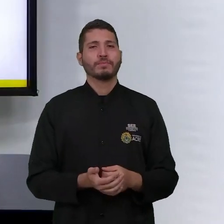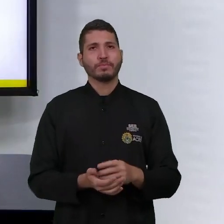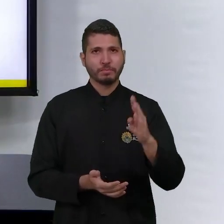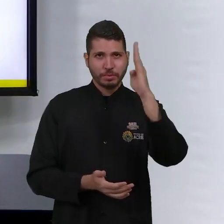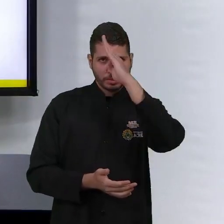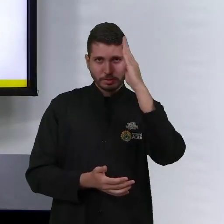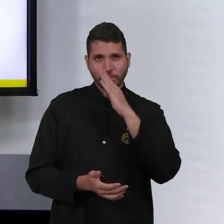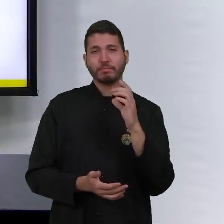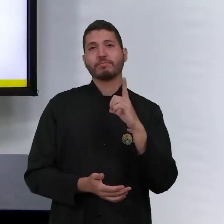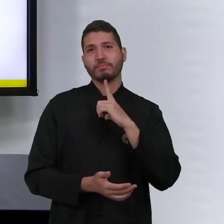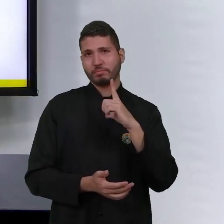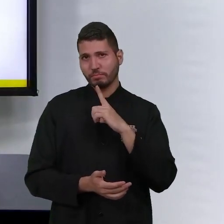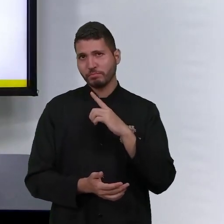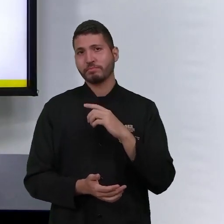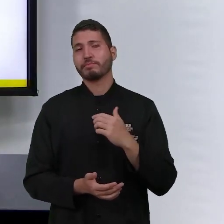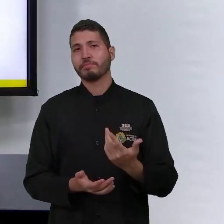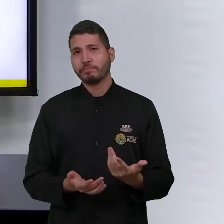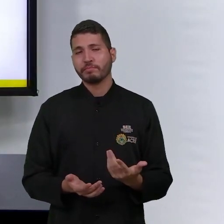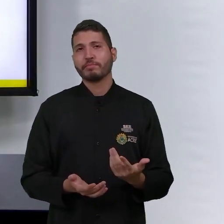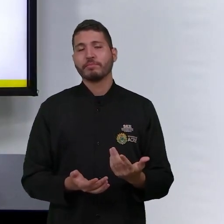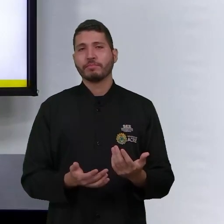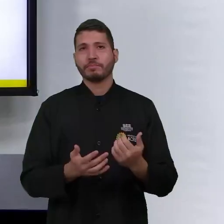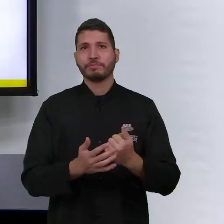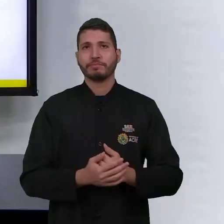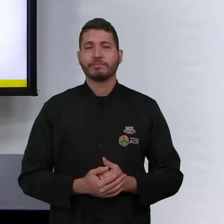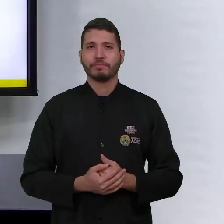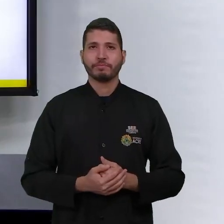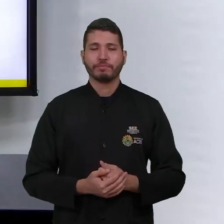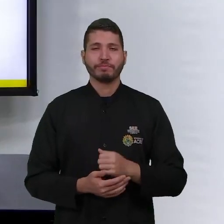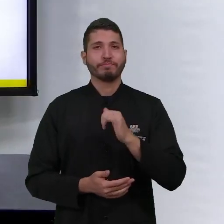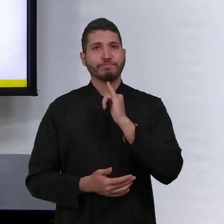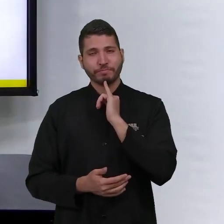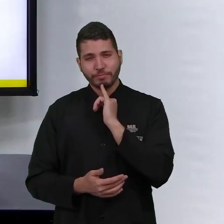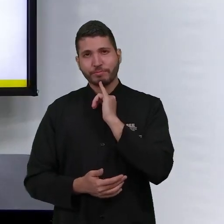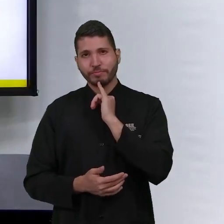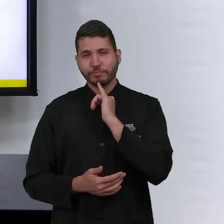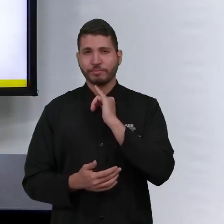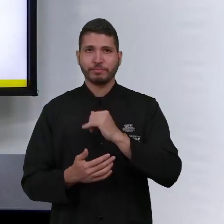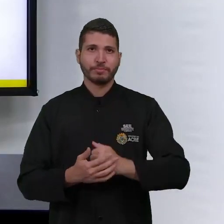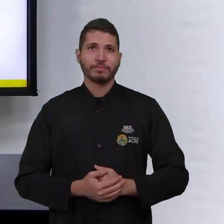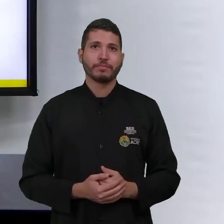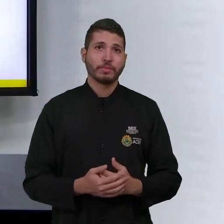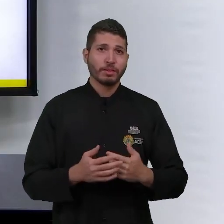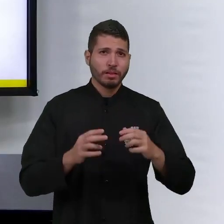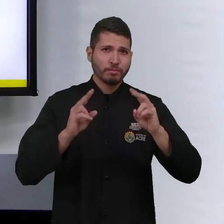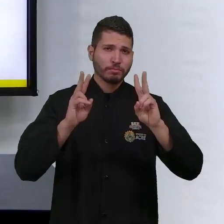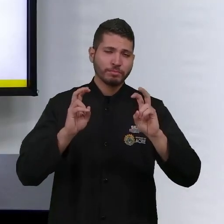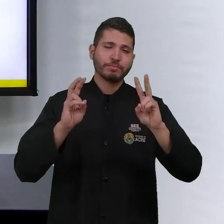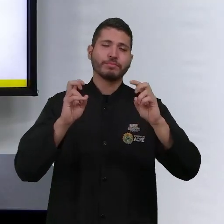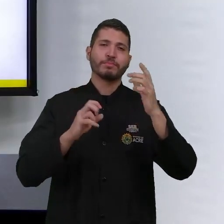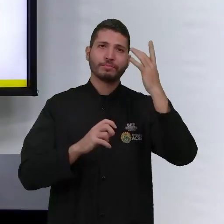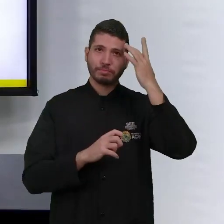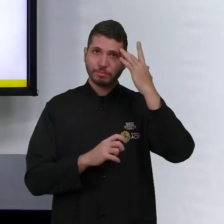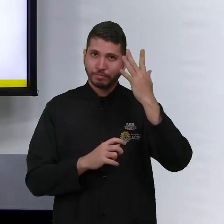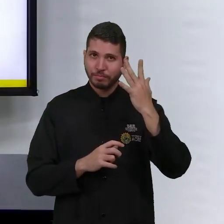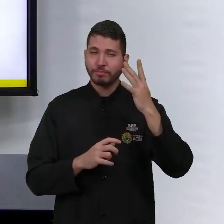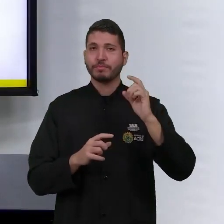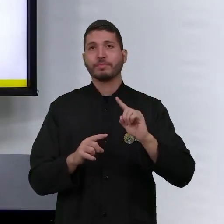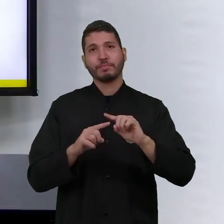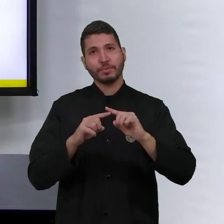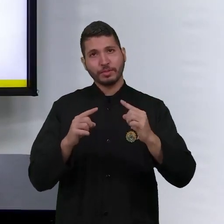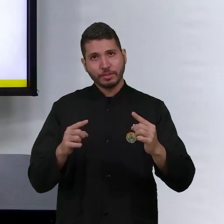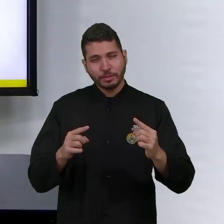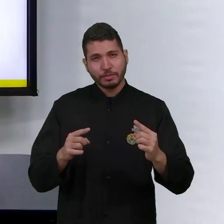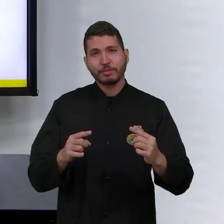até os dias de hoje. Certo, alunos? Estão conseguindo compreender, não é? É um tema fácil, tranquilo, mas muito